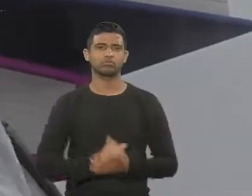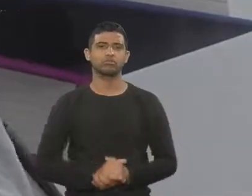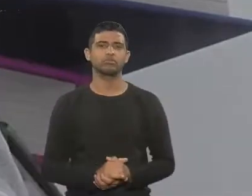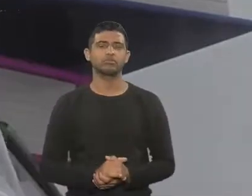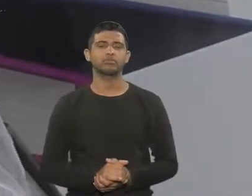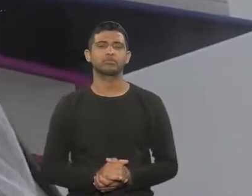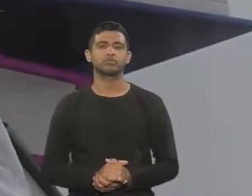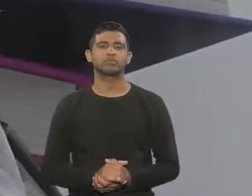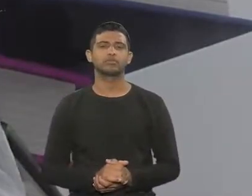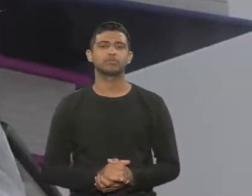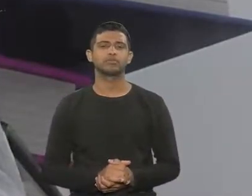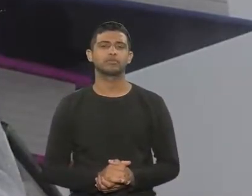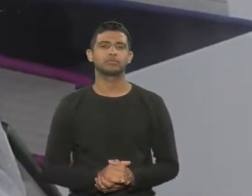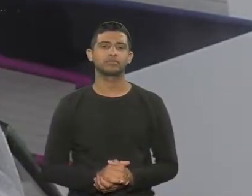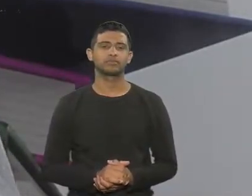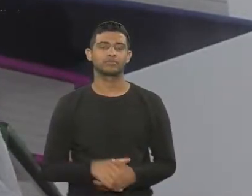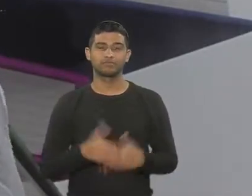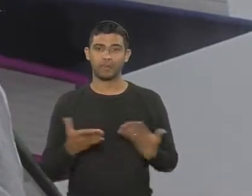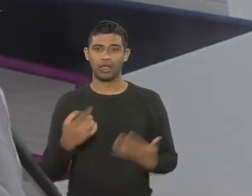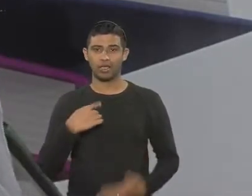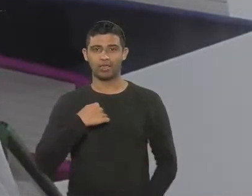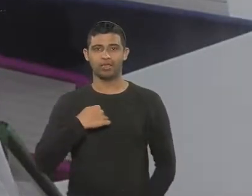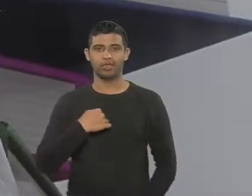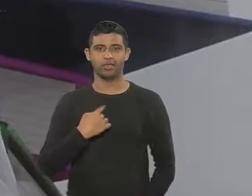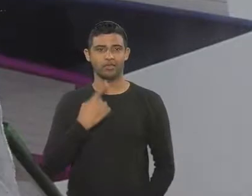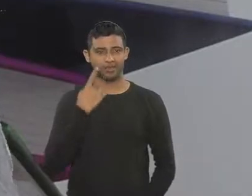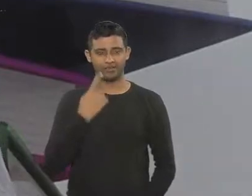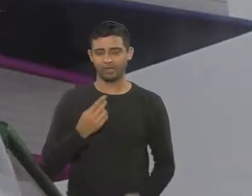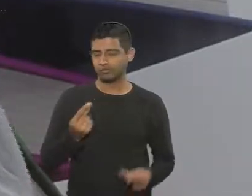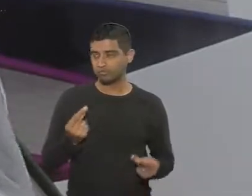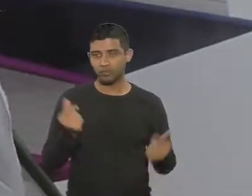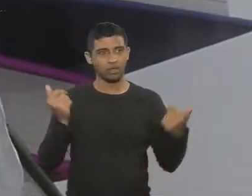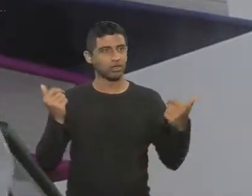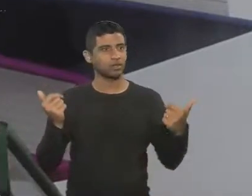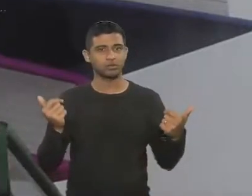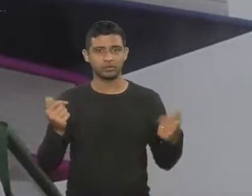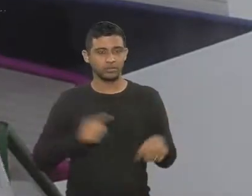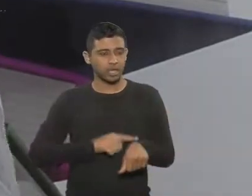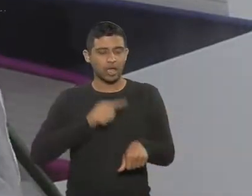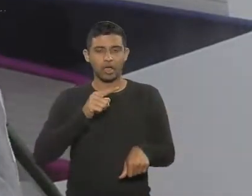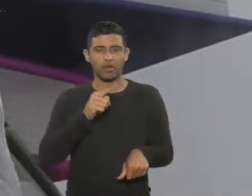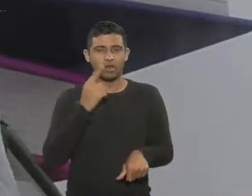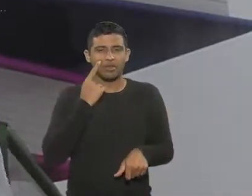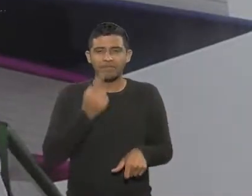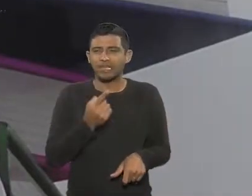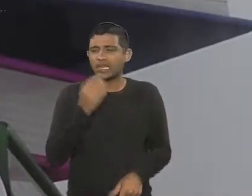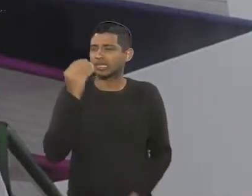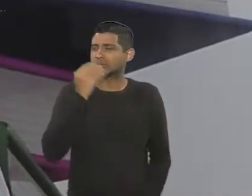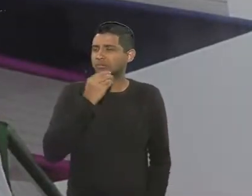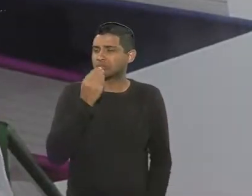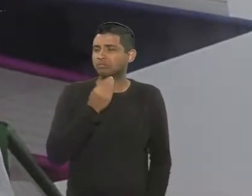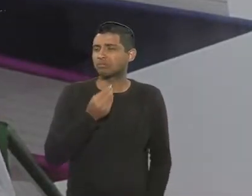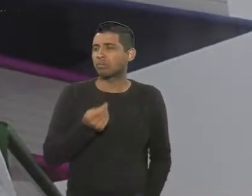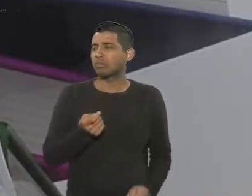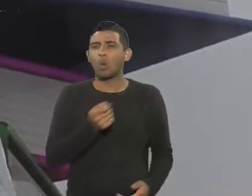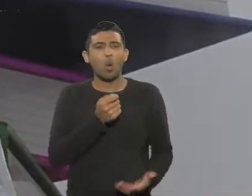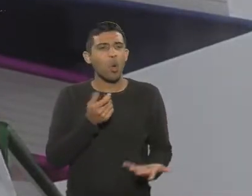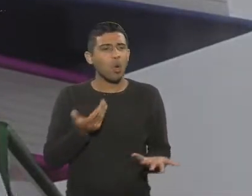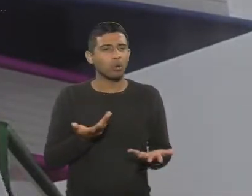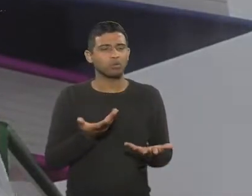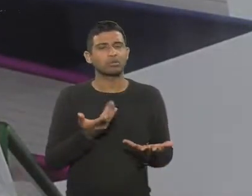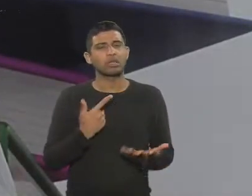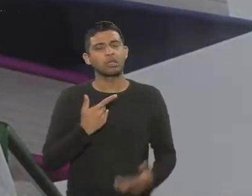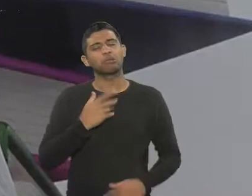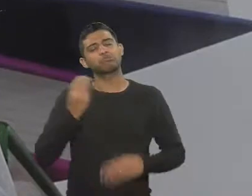É uma costura, né? Então, esse eu, que é instantâneo, que é raso,